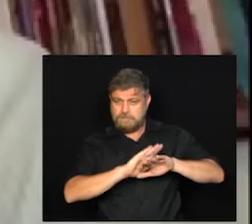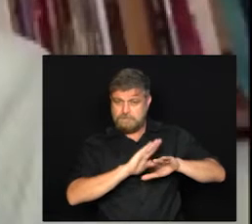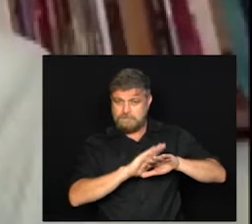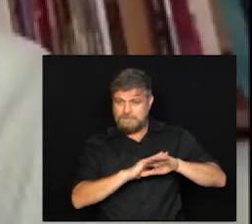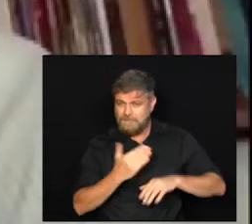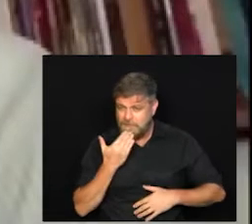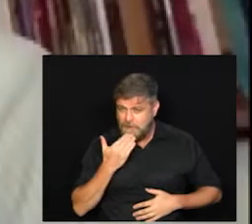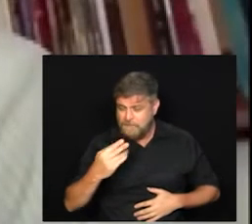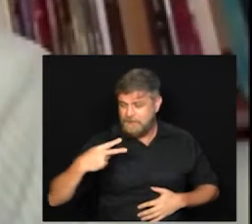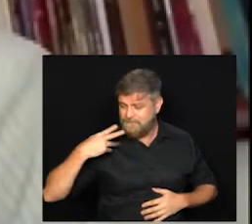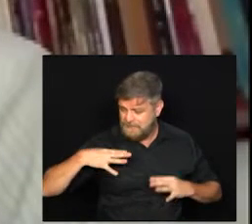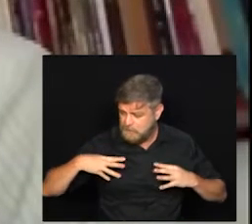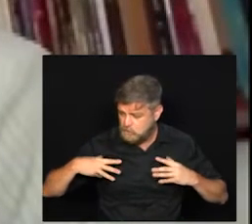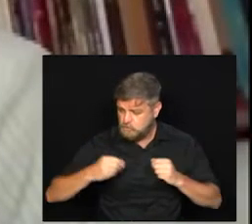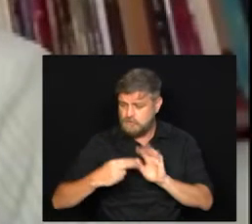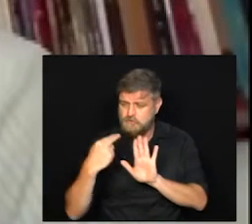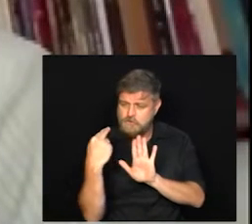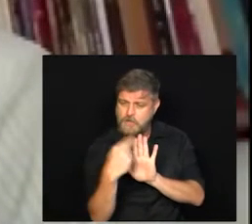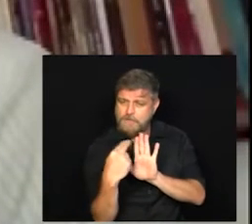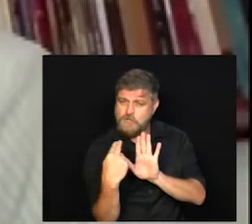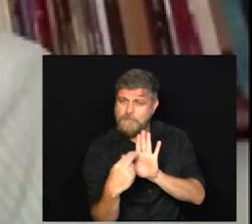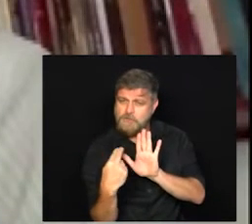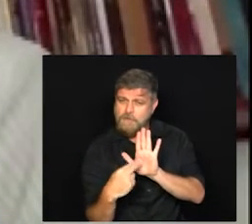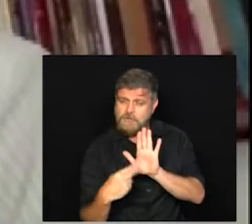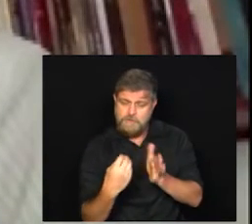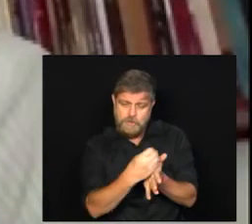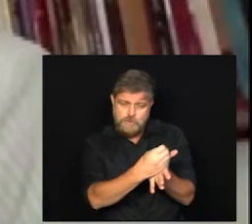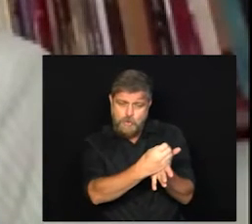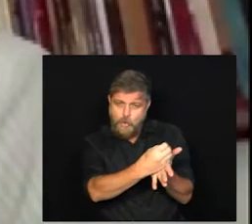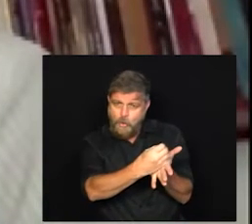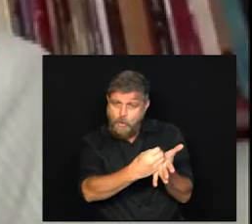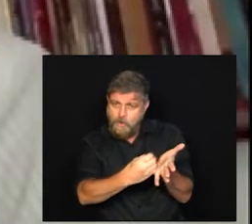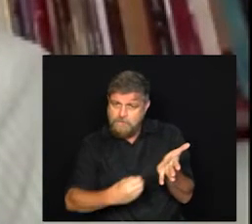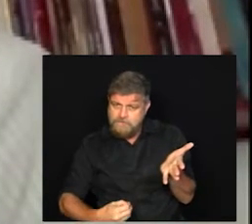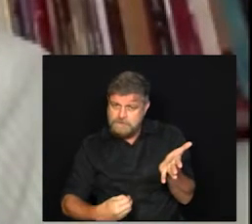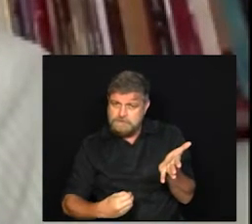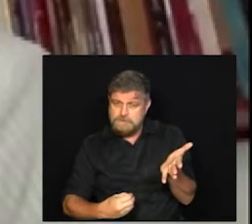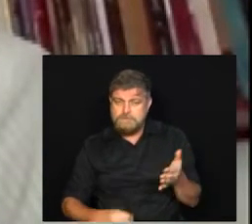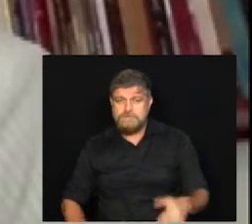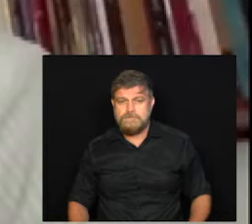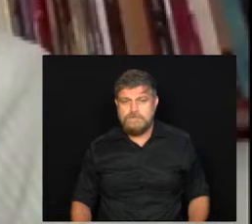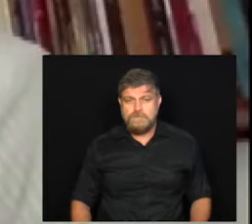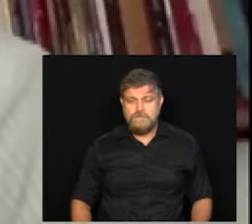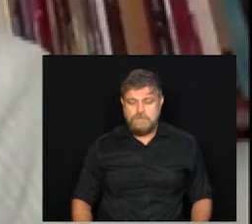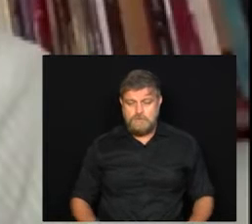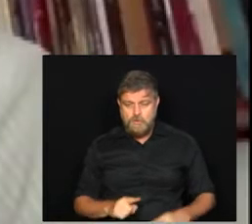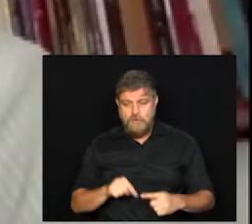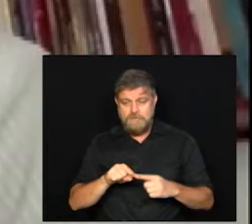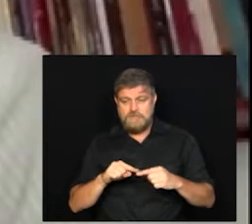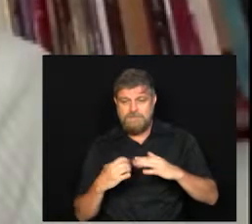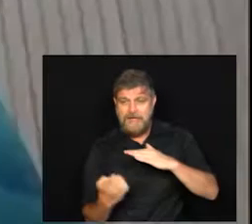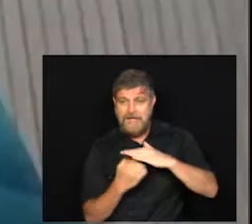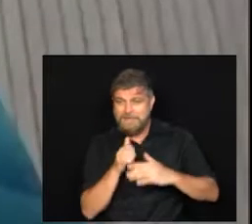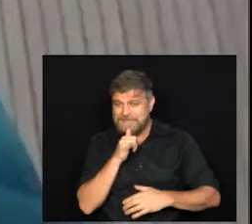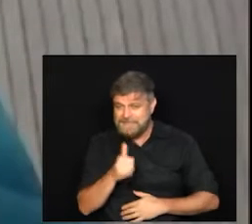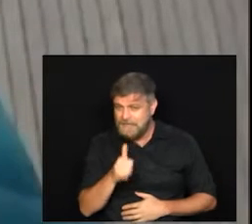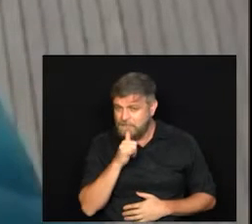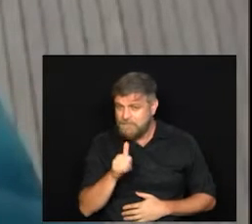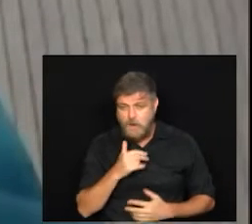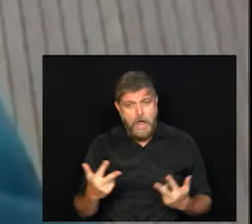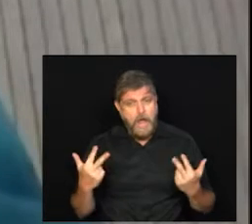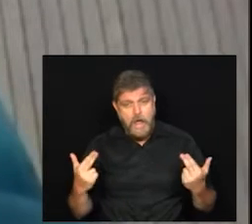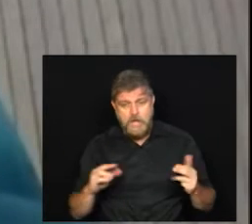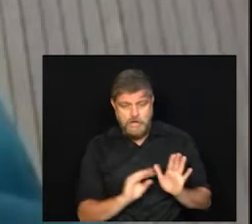solicito que todos os vereadores assinem esse documento, um ofício, para que a CPFL também faça o mesmo que